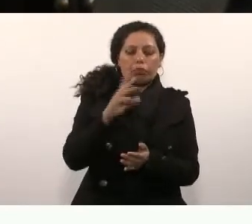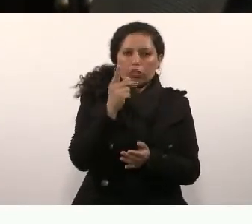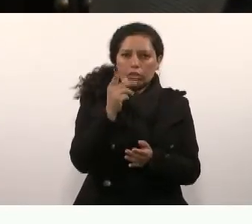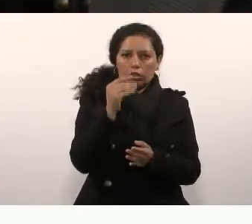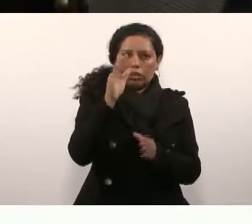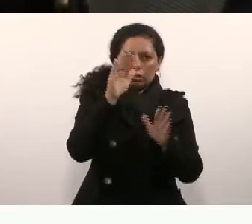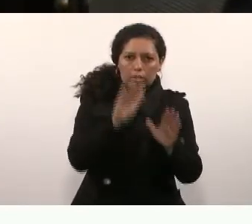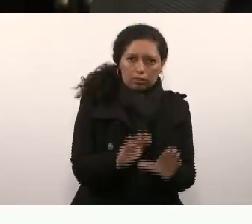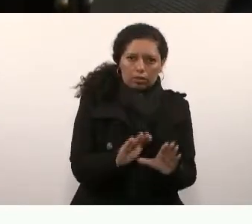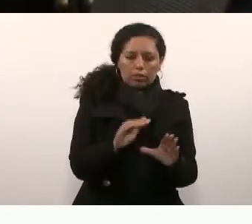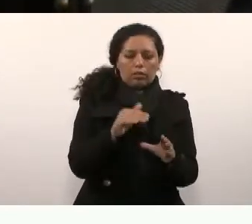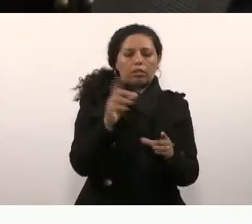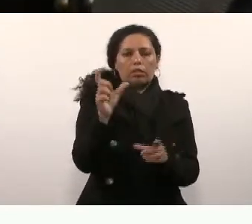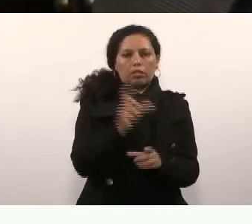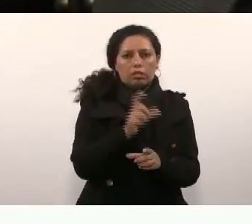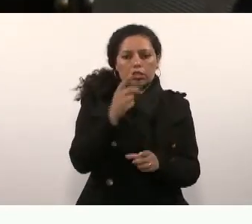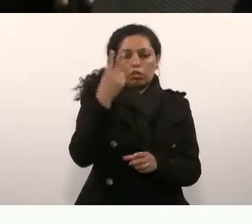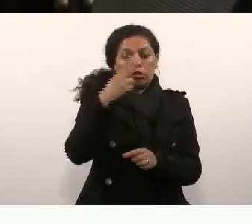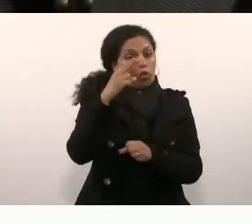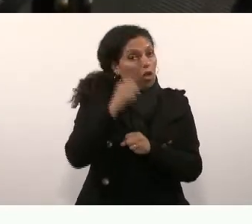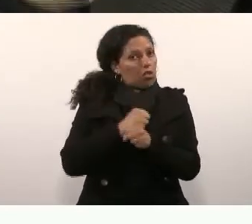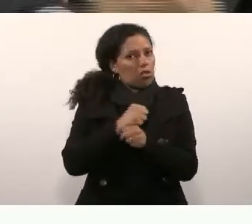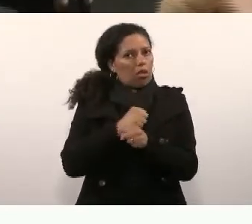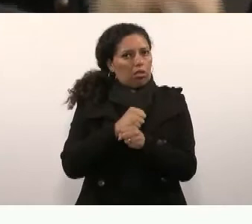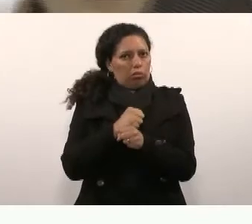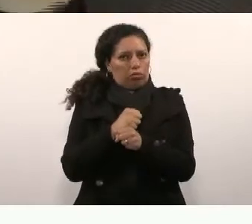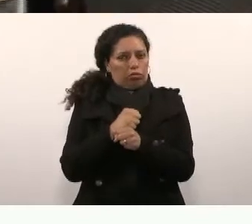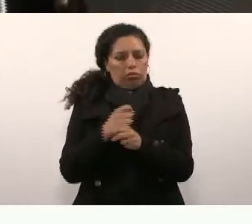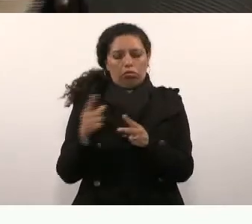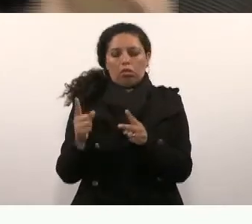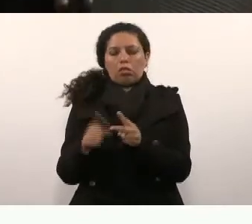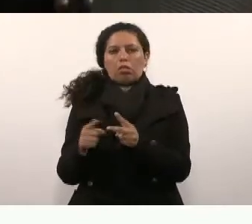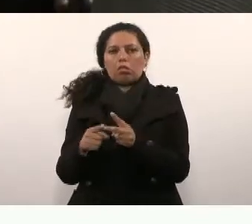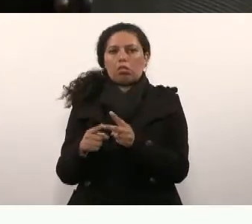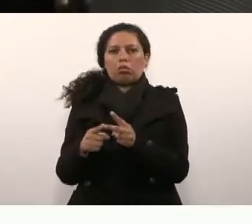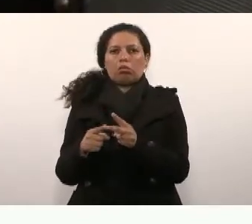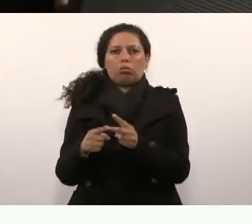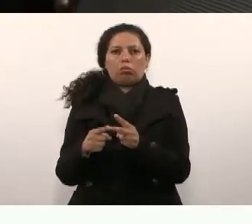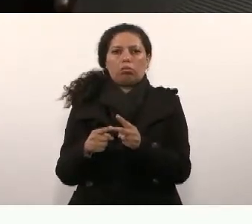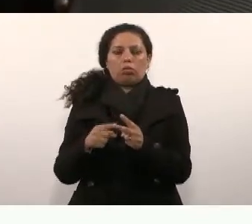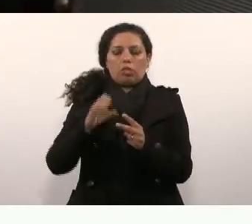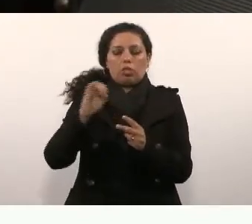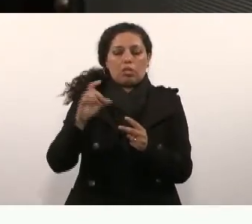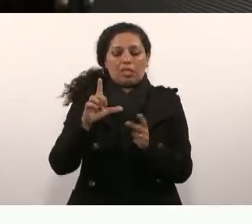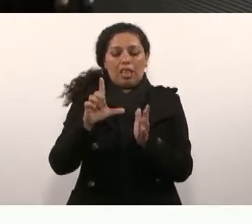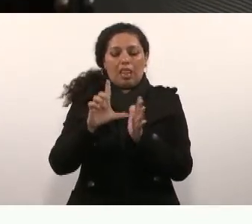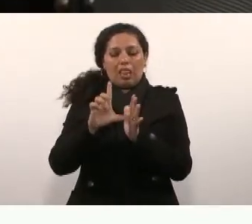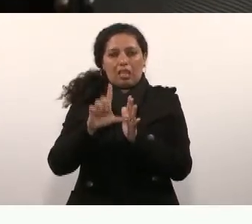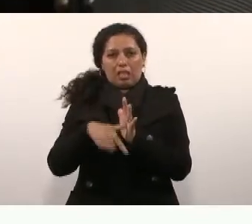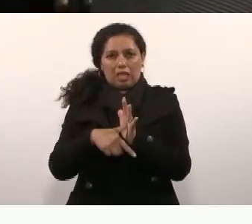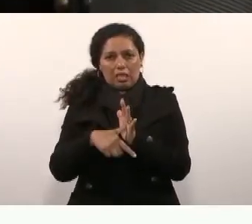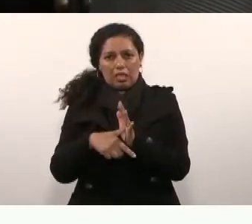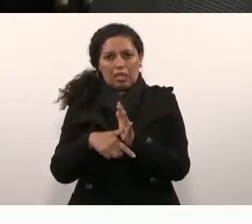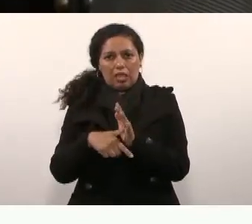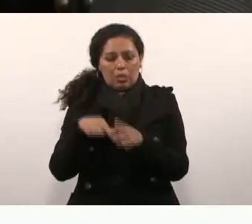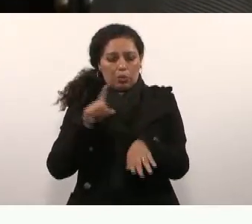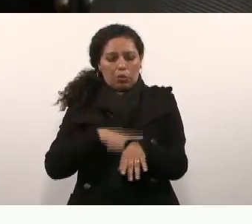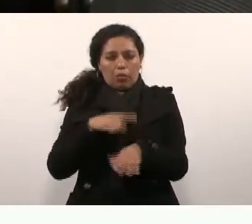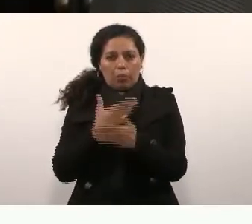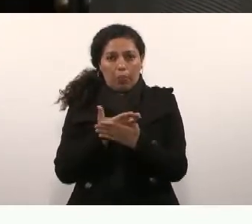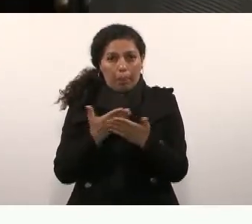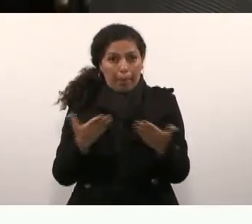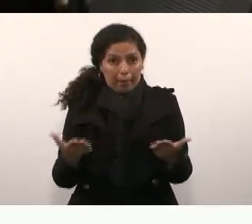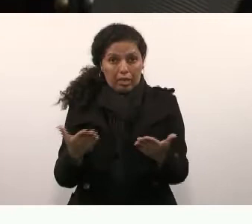seja, permite uma maior flexibilidade para o usuário. E segundo, que quando esse prazo era vencido, o que tinha